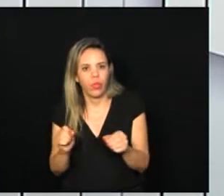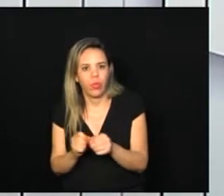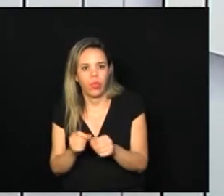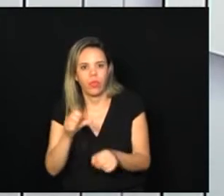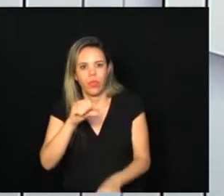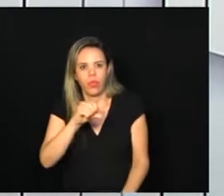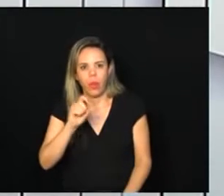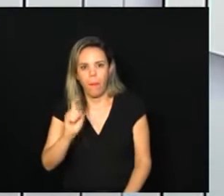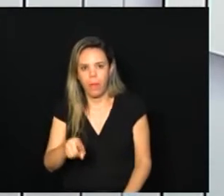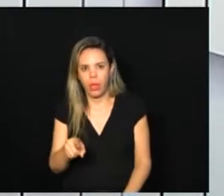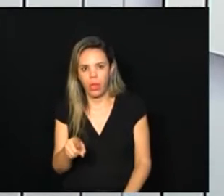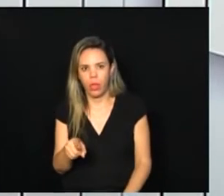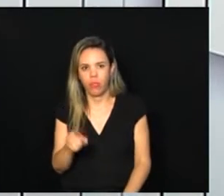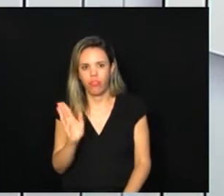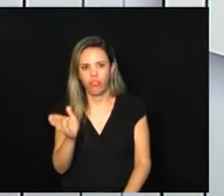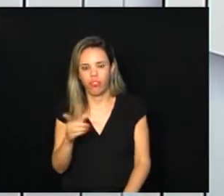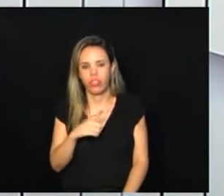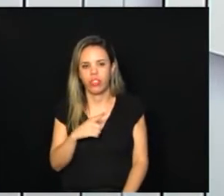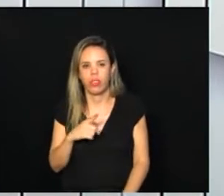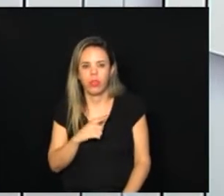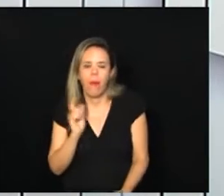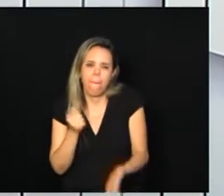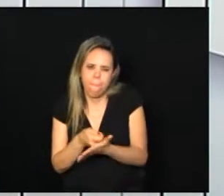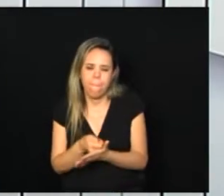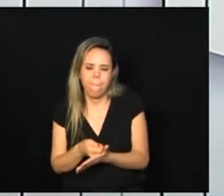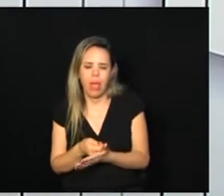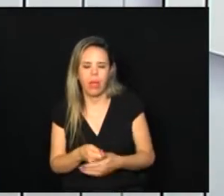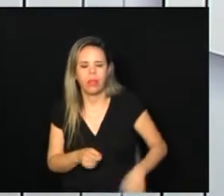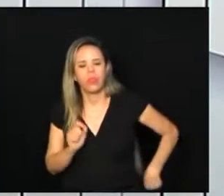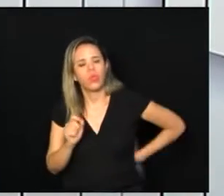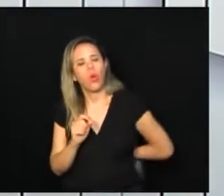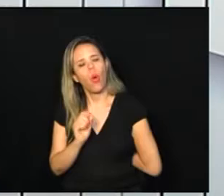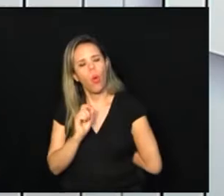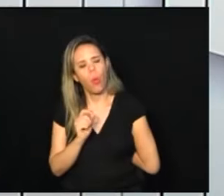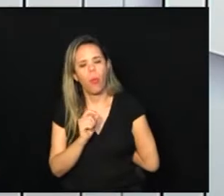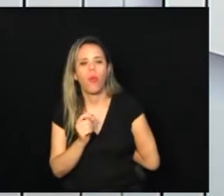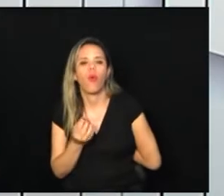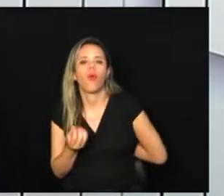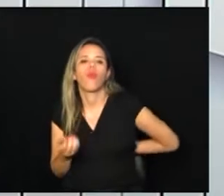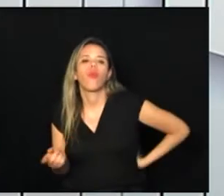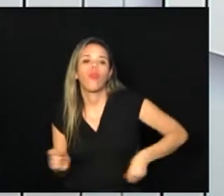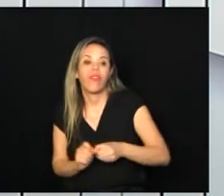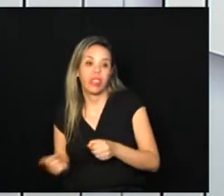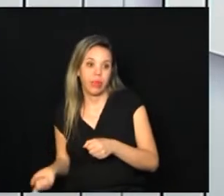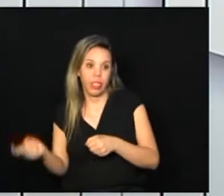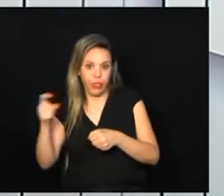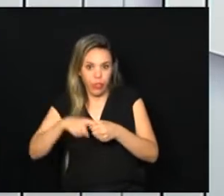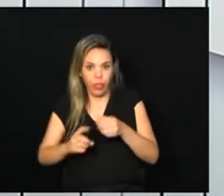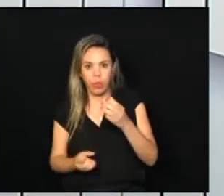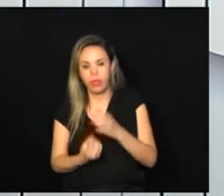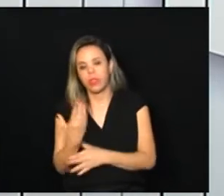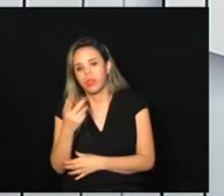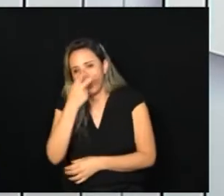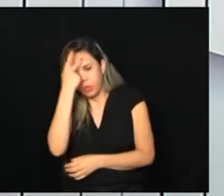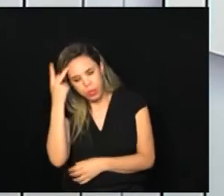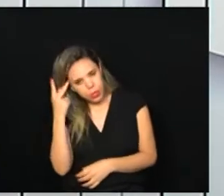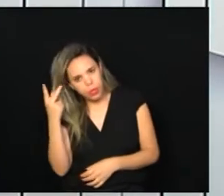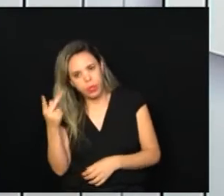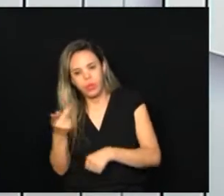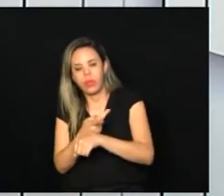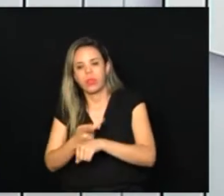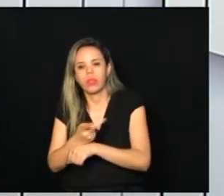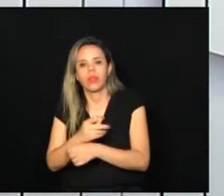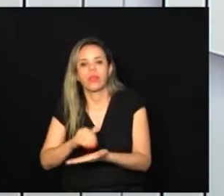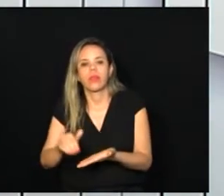de 9 mil já haviam sido pagas. Como que essa devolução vai acontecer? As pessoas devem